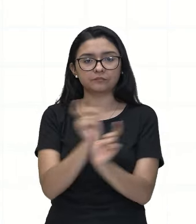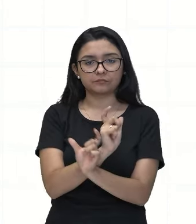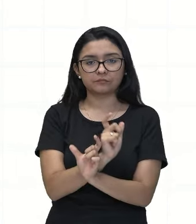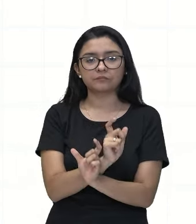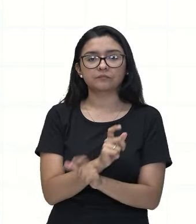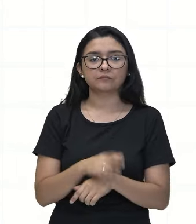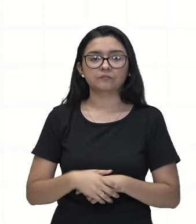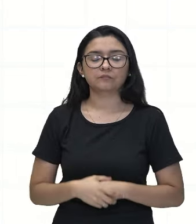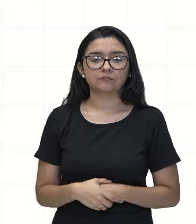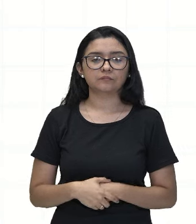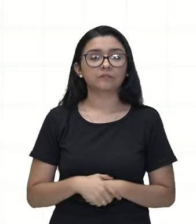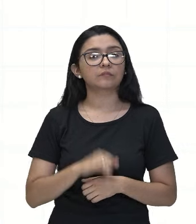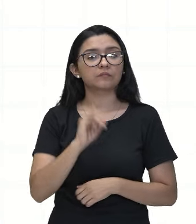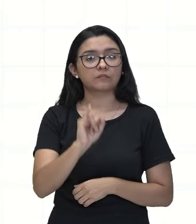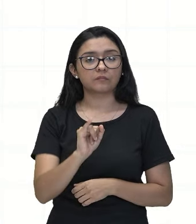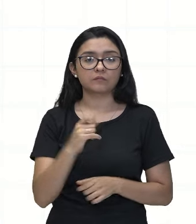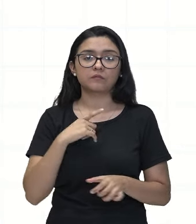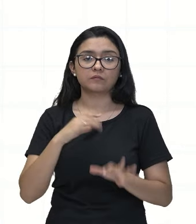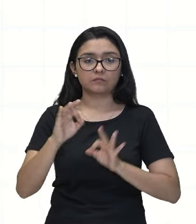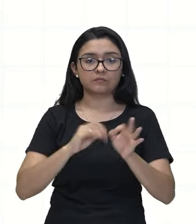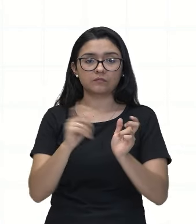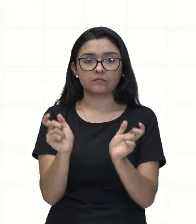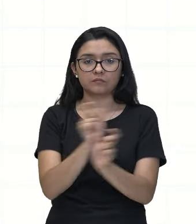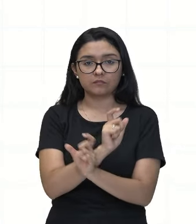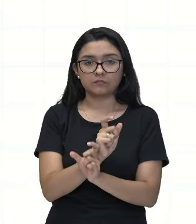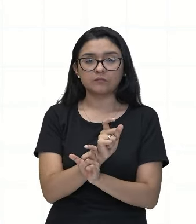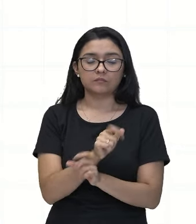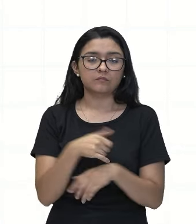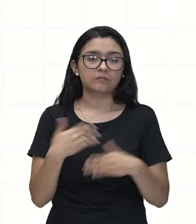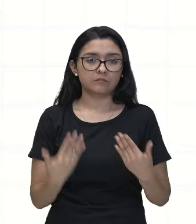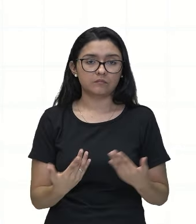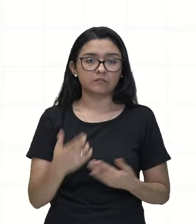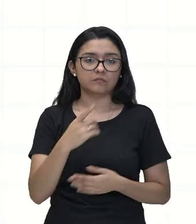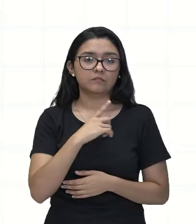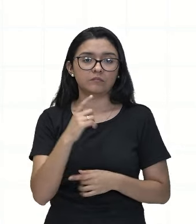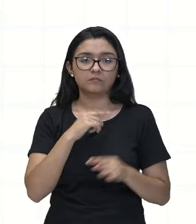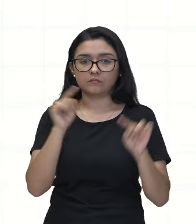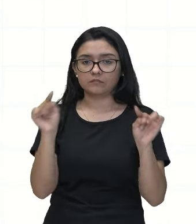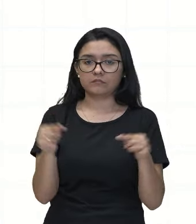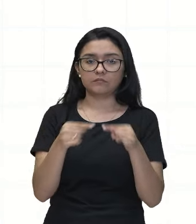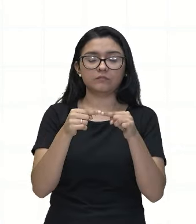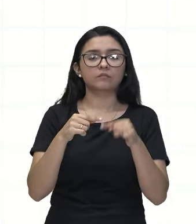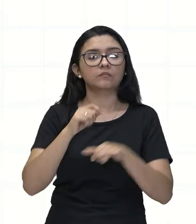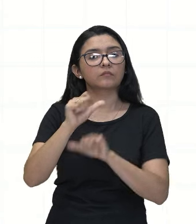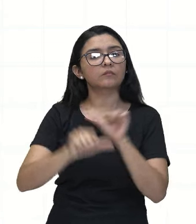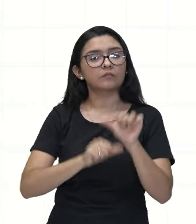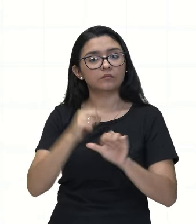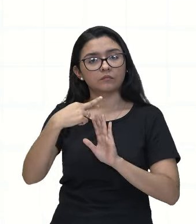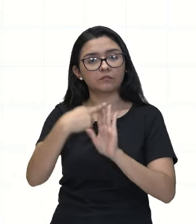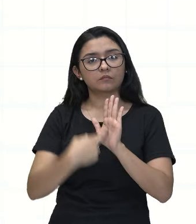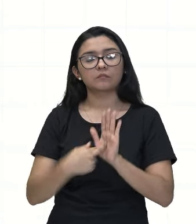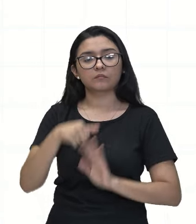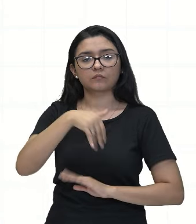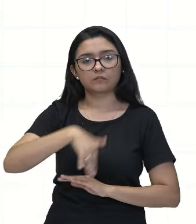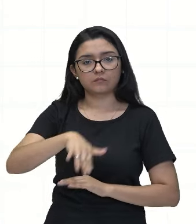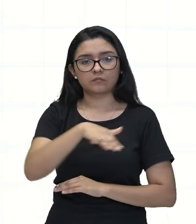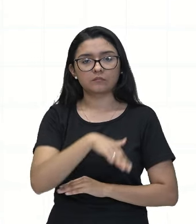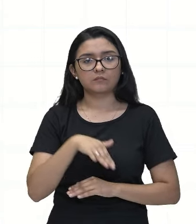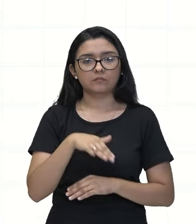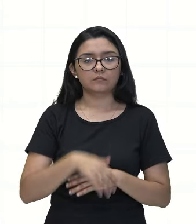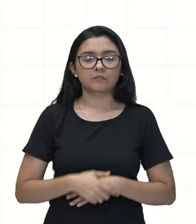certo se a gente for colocar na ordem direta aí a concordância muda lá pra Regra geral ou